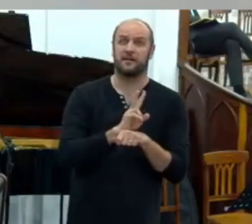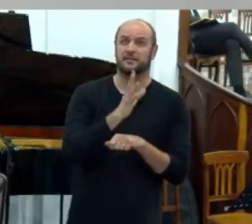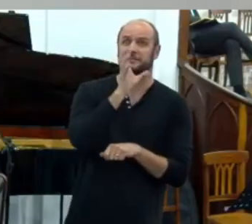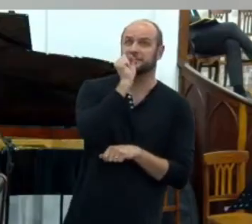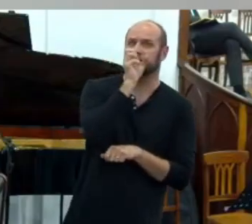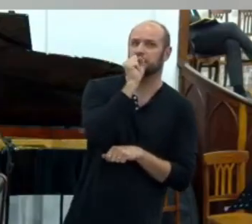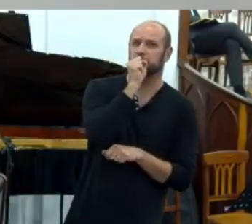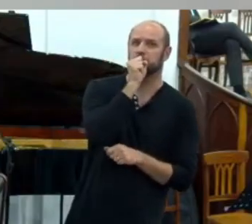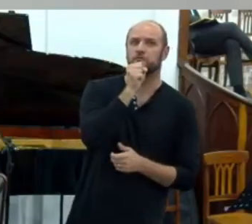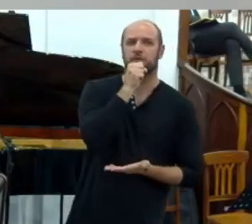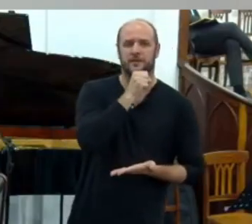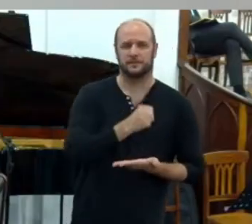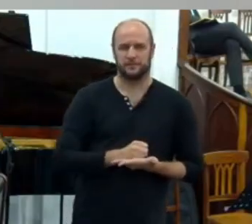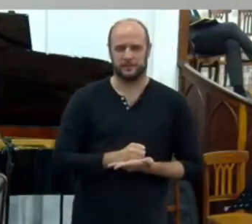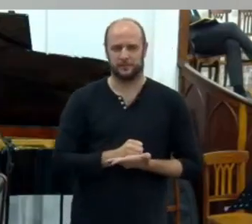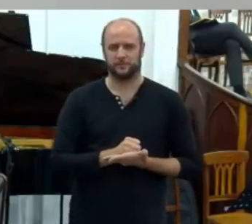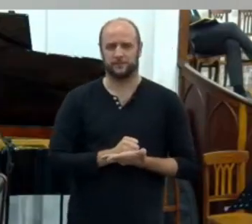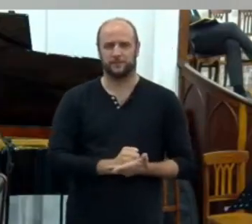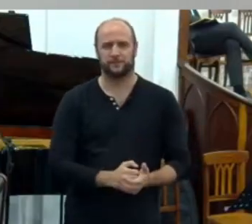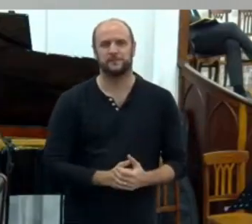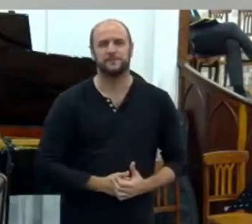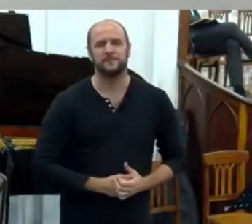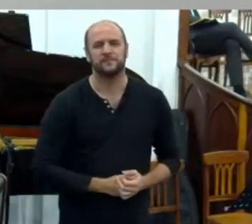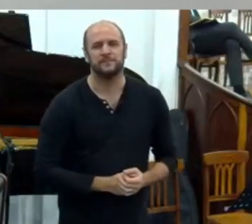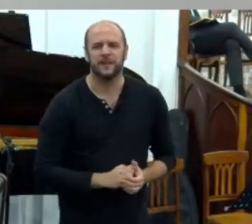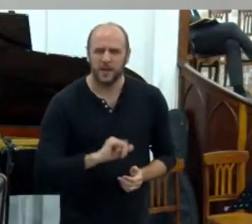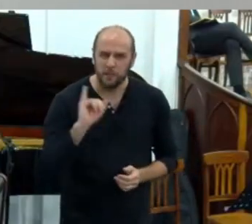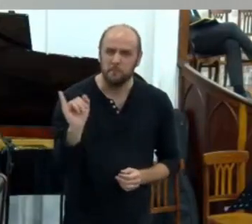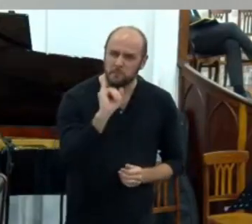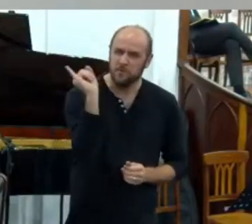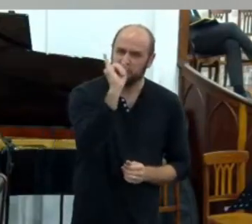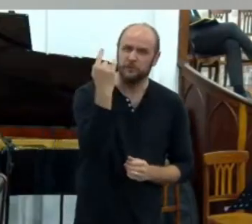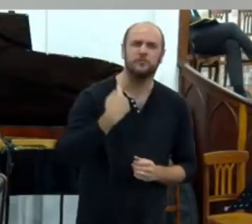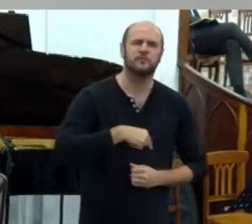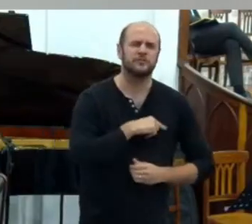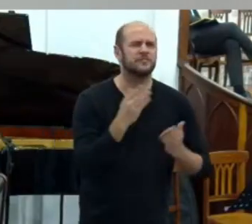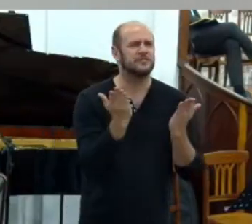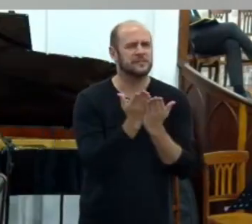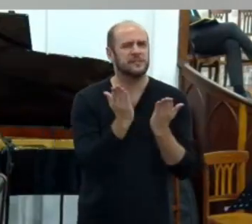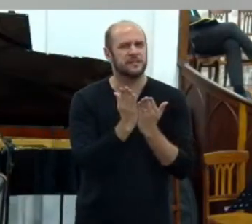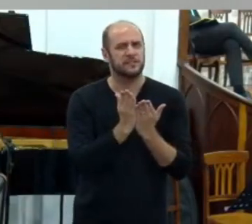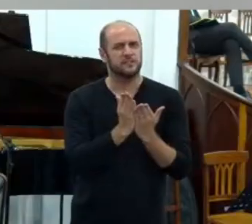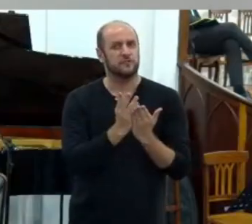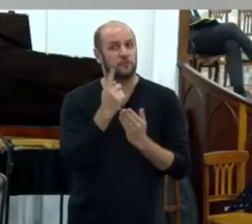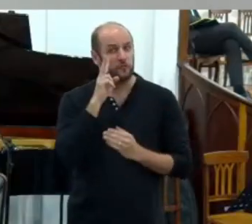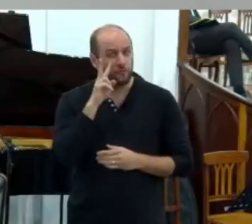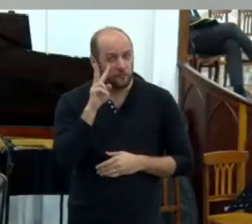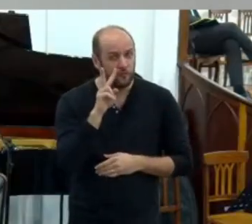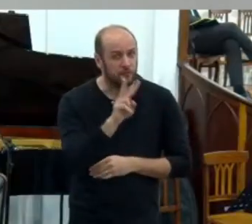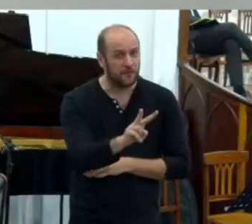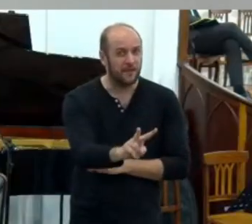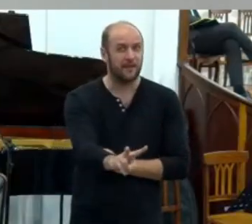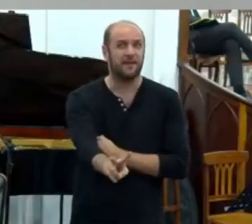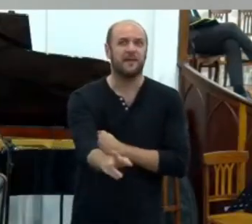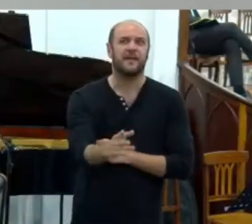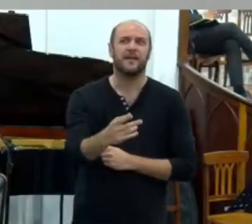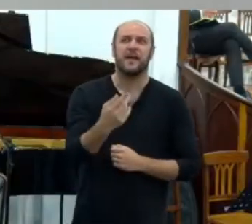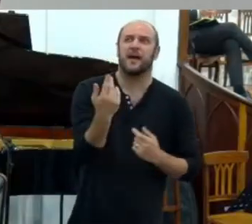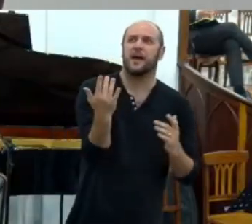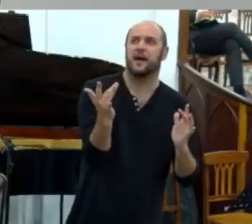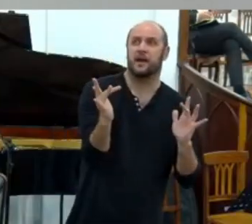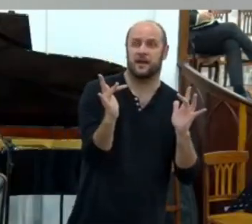Velho Testamento. É importante para nós, como cristãos, olharmos para o relacionamento da guarda